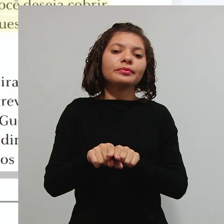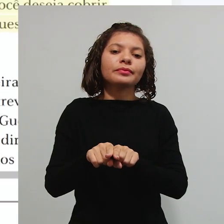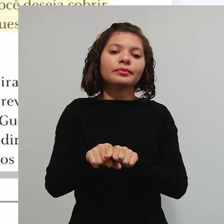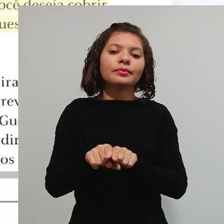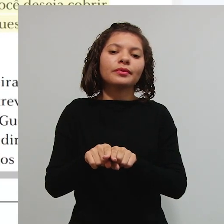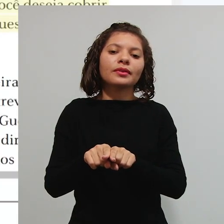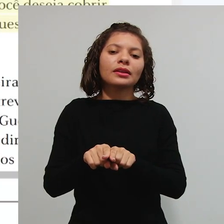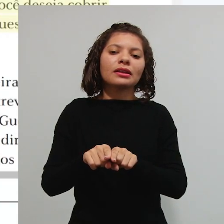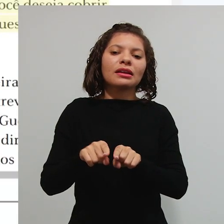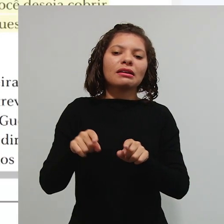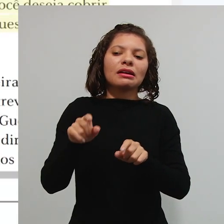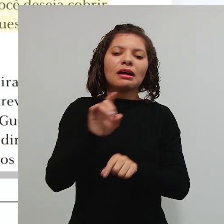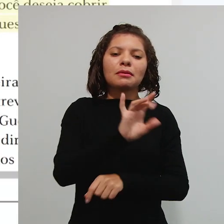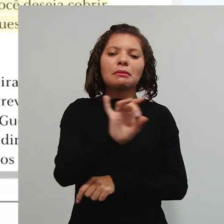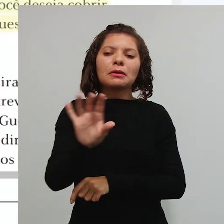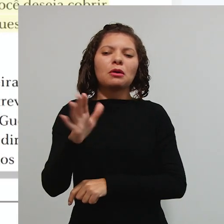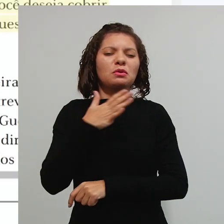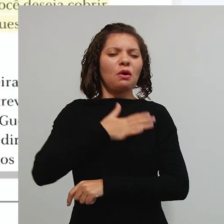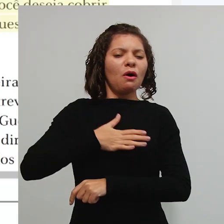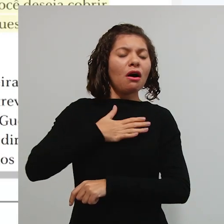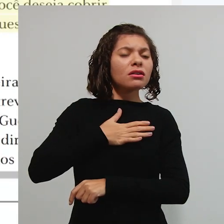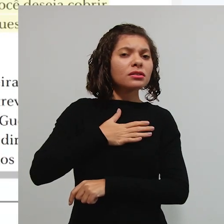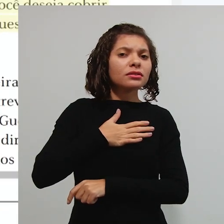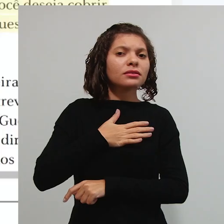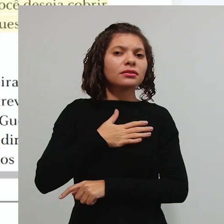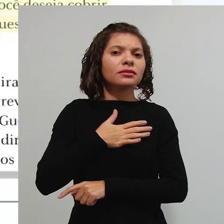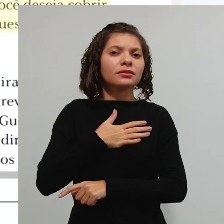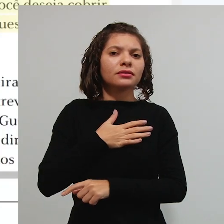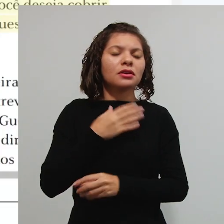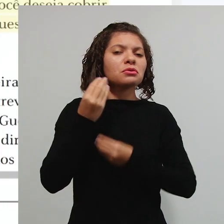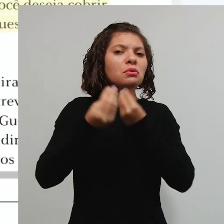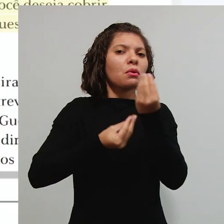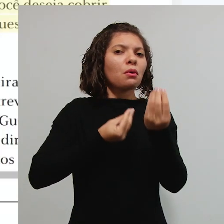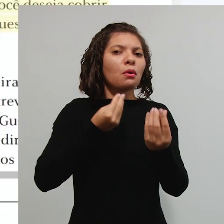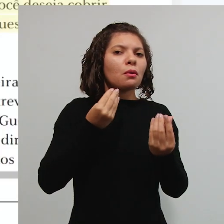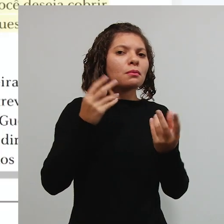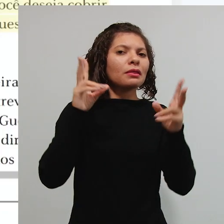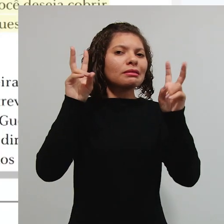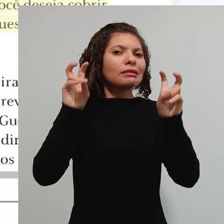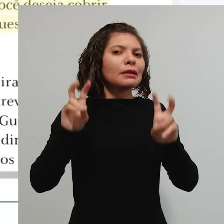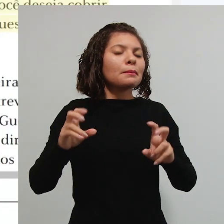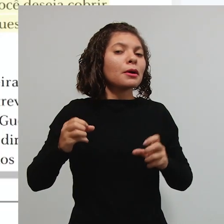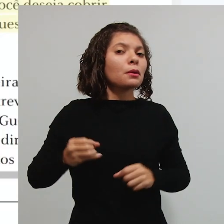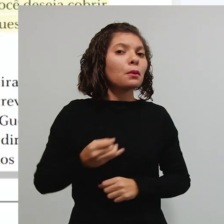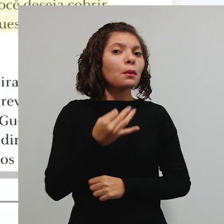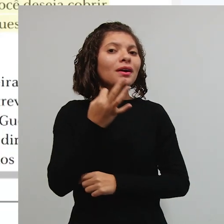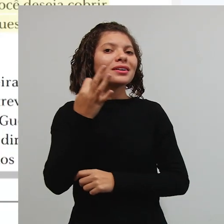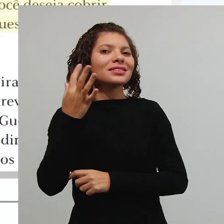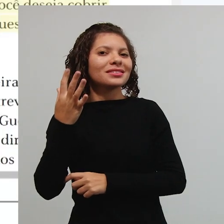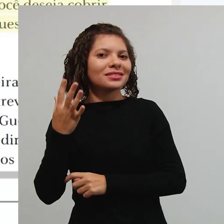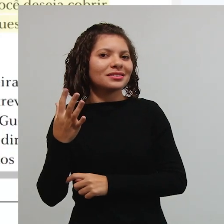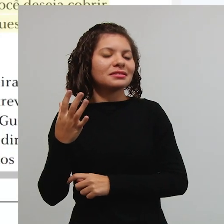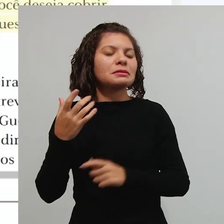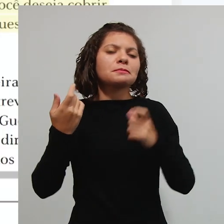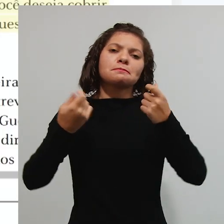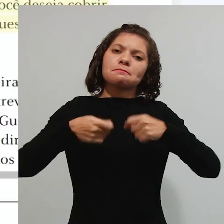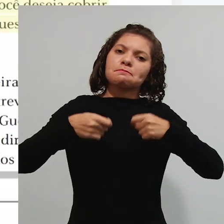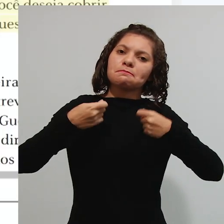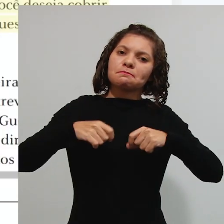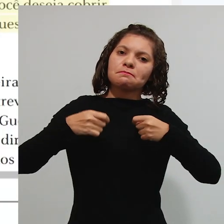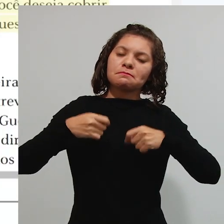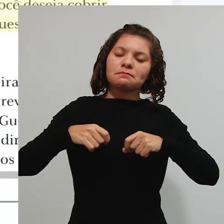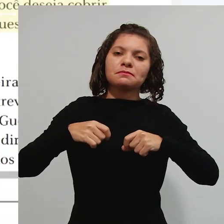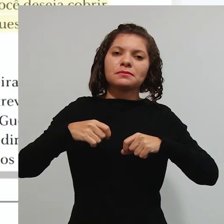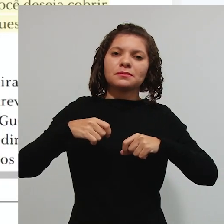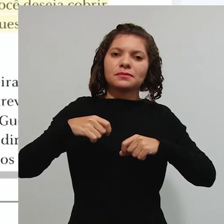de paixão e o número de questões que vocês vão conduzir o grupo. O grupo sempre tem que ter algumas questões para motivar